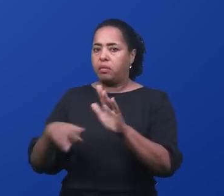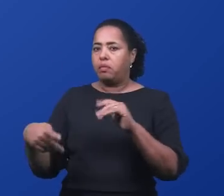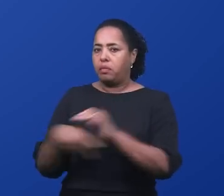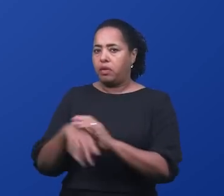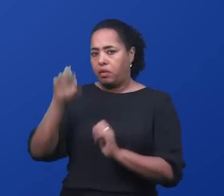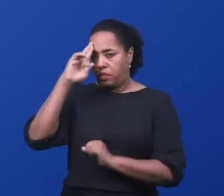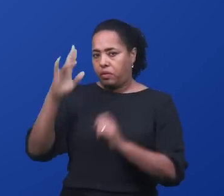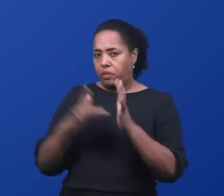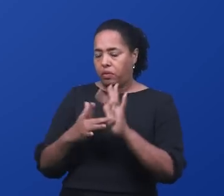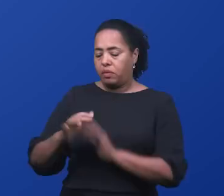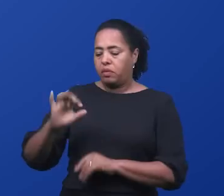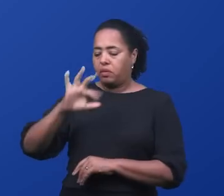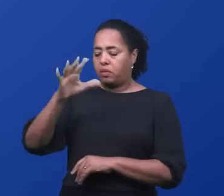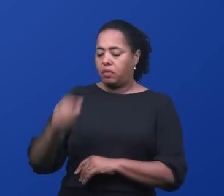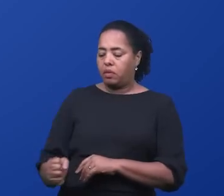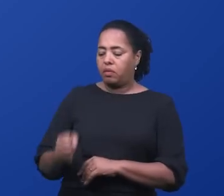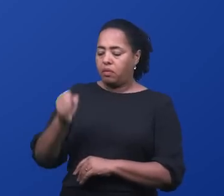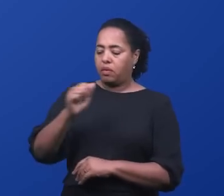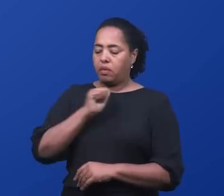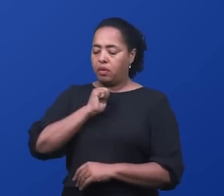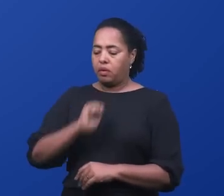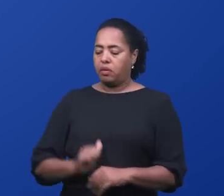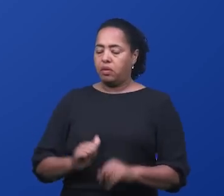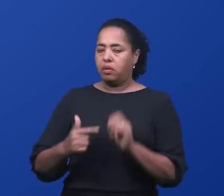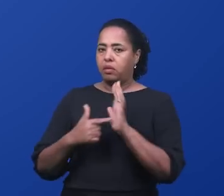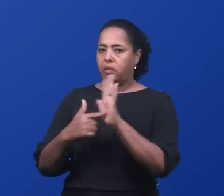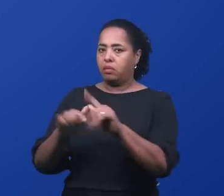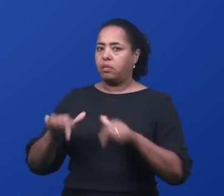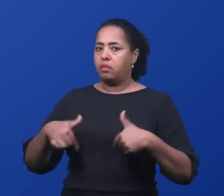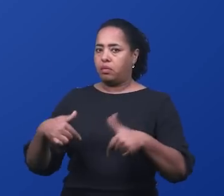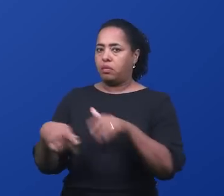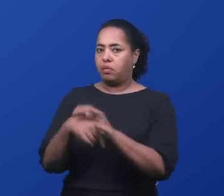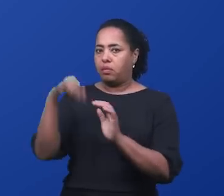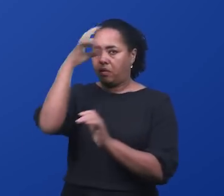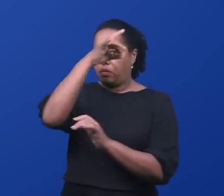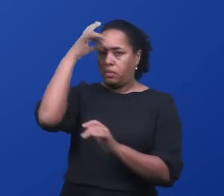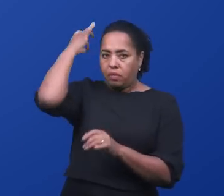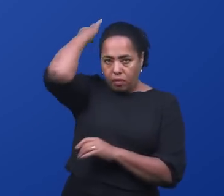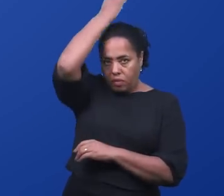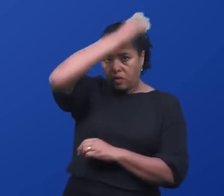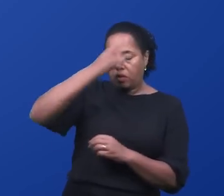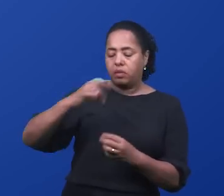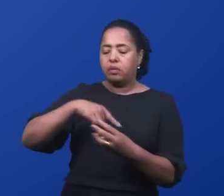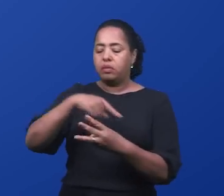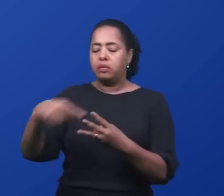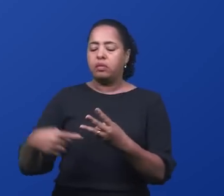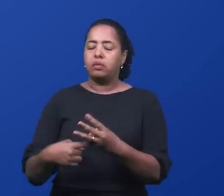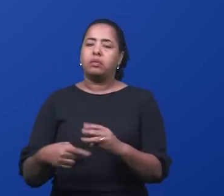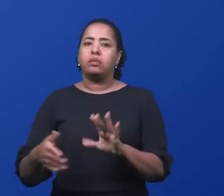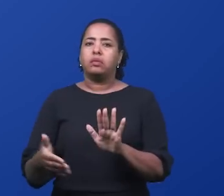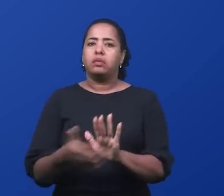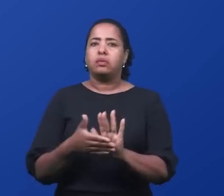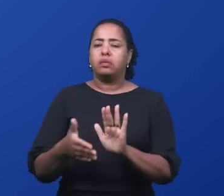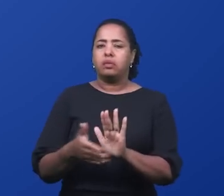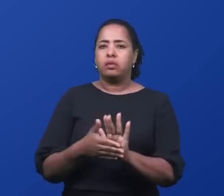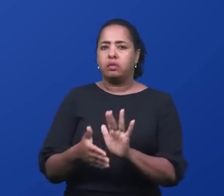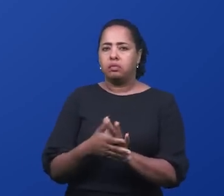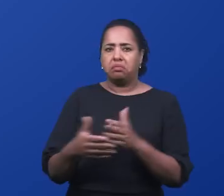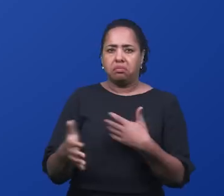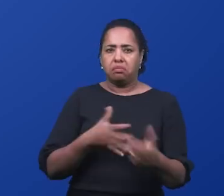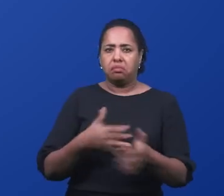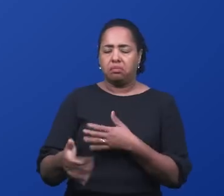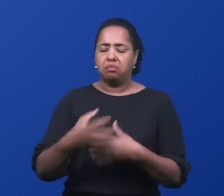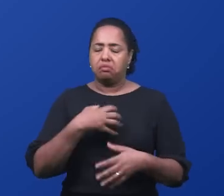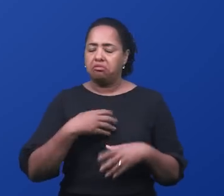Jesus, a vara de Arão que mostra a operação do Espírito Santo. Neste projeto, não se pode se realizar de